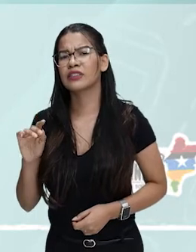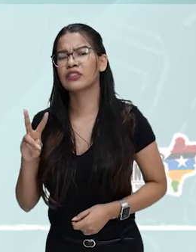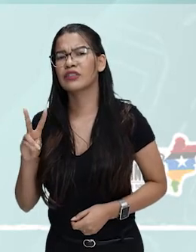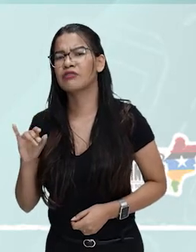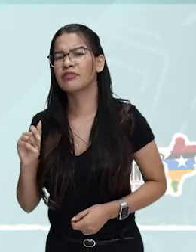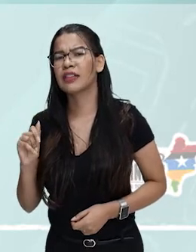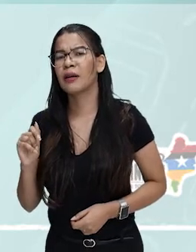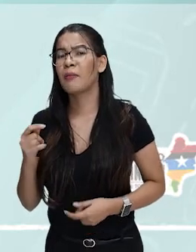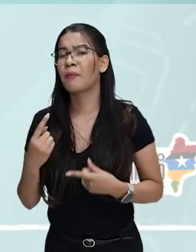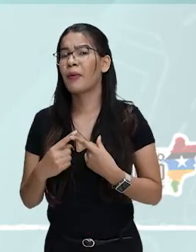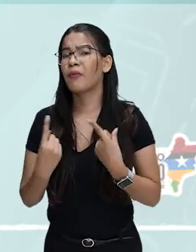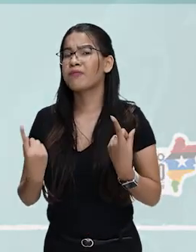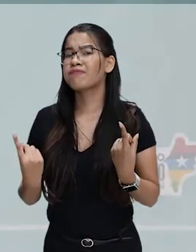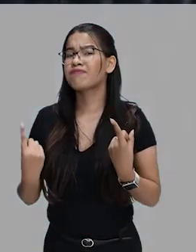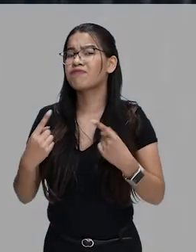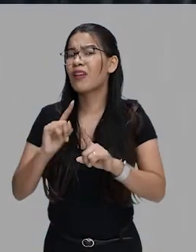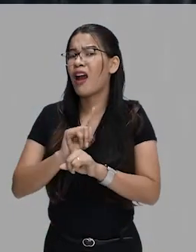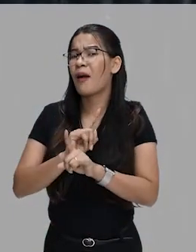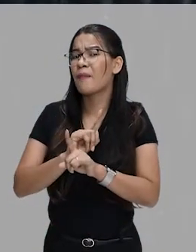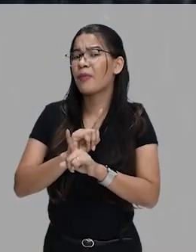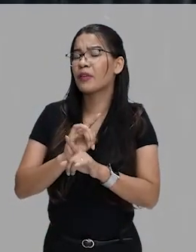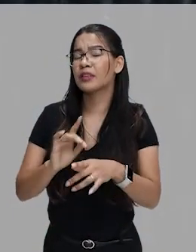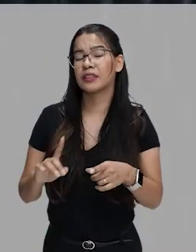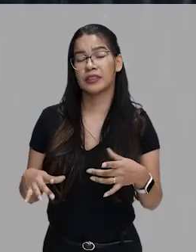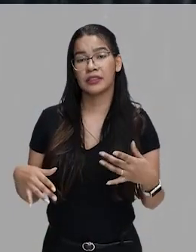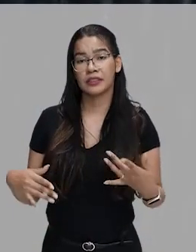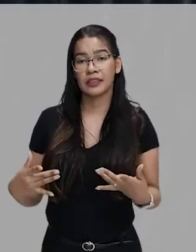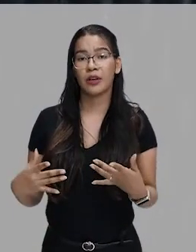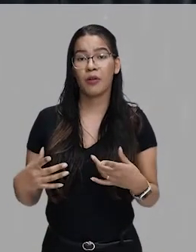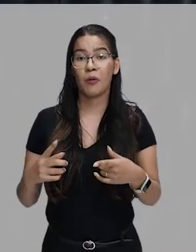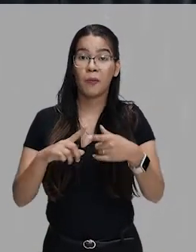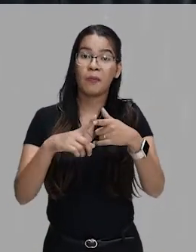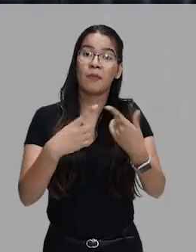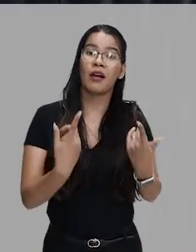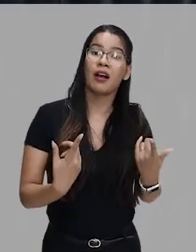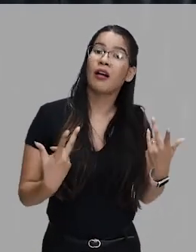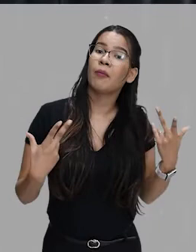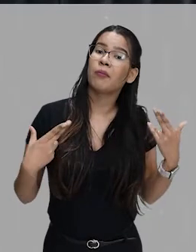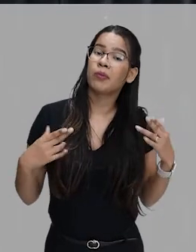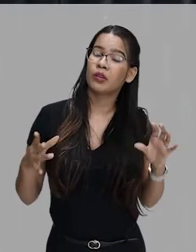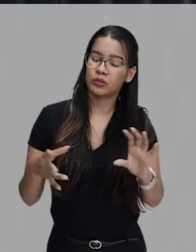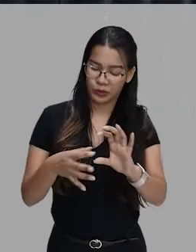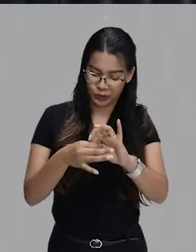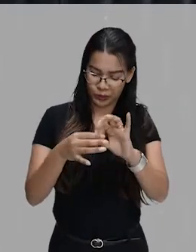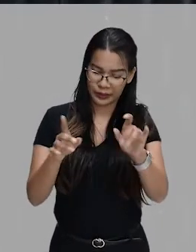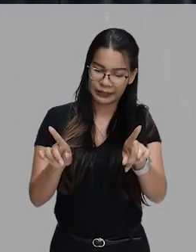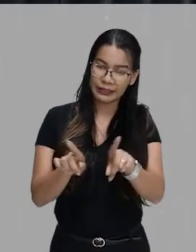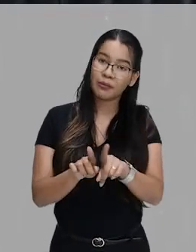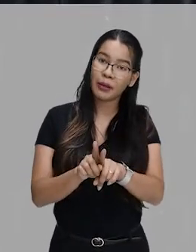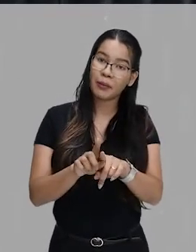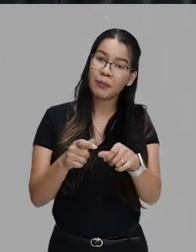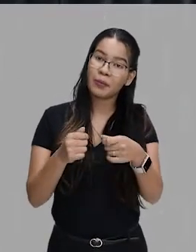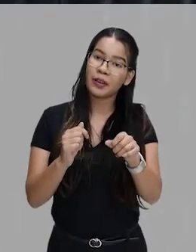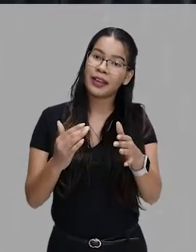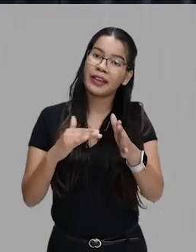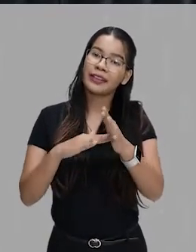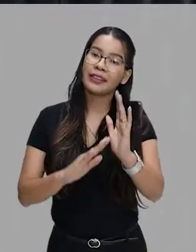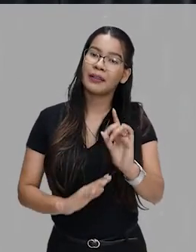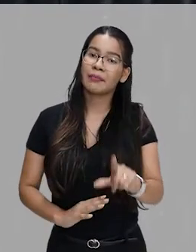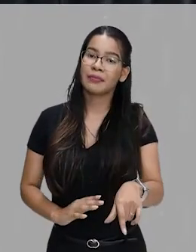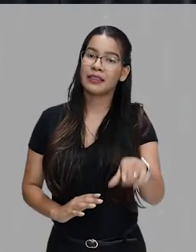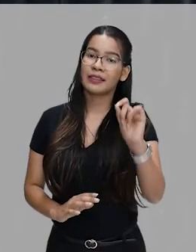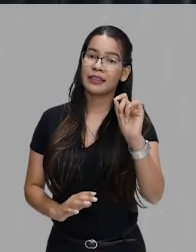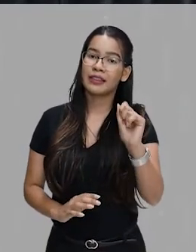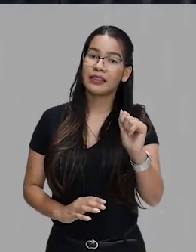Então, nesse caso, esse mas, embora estejam também Eu poderia até marcar a